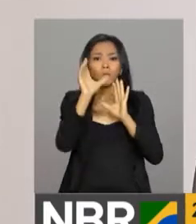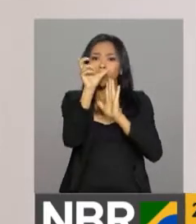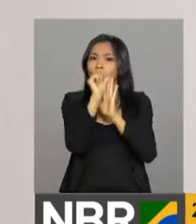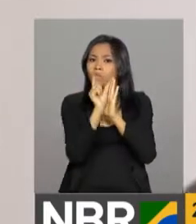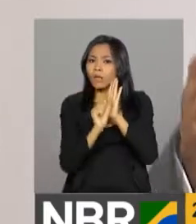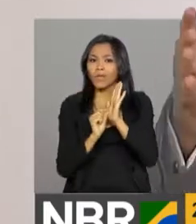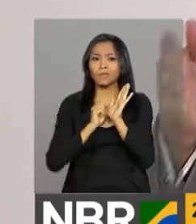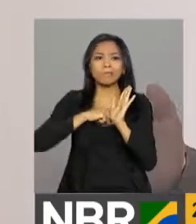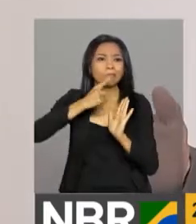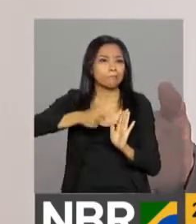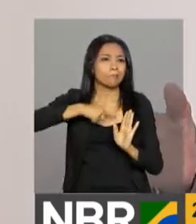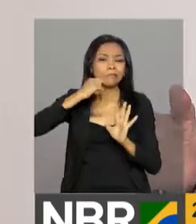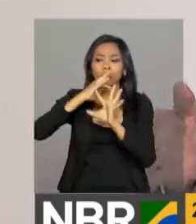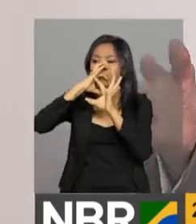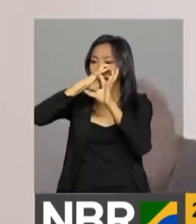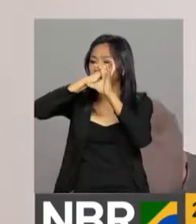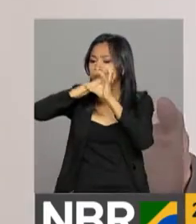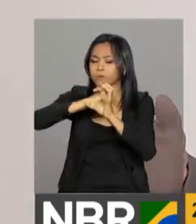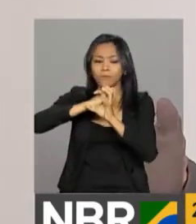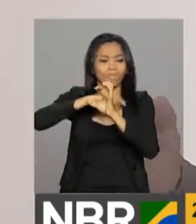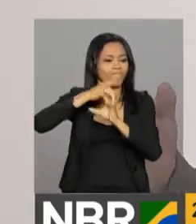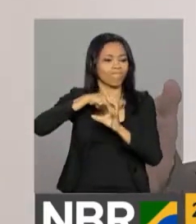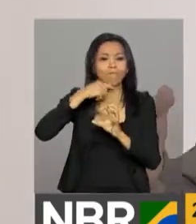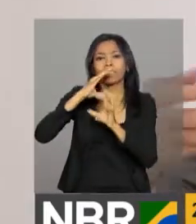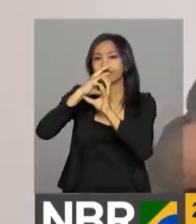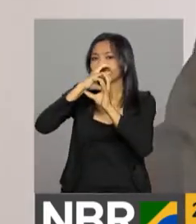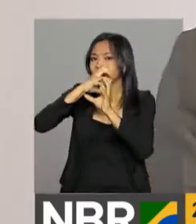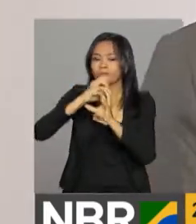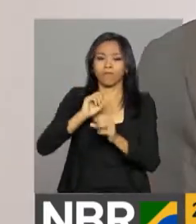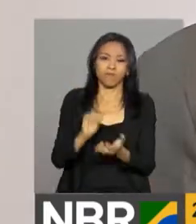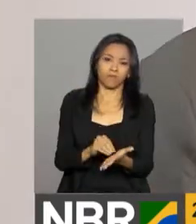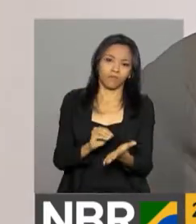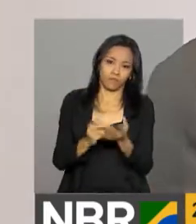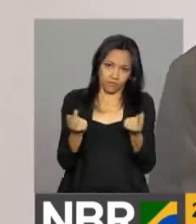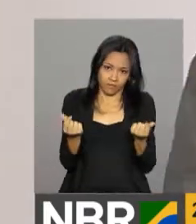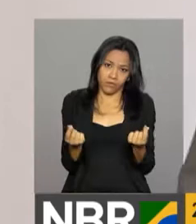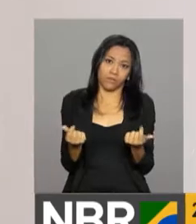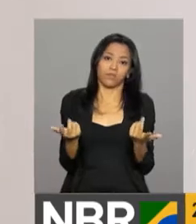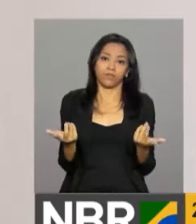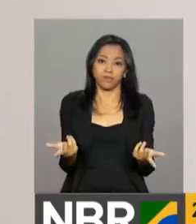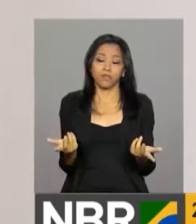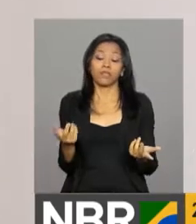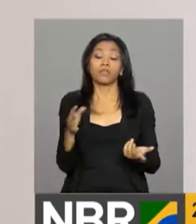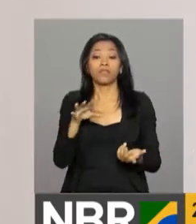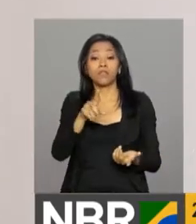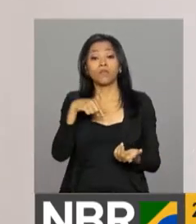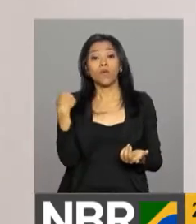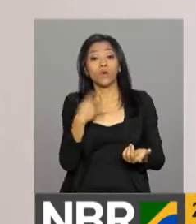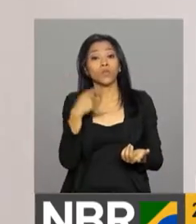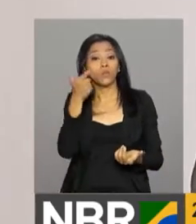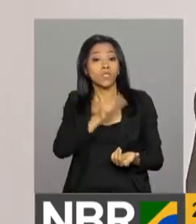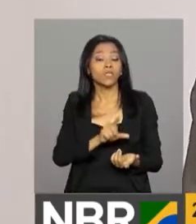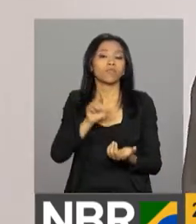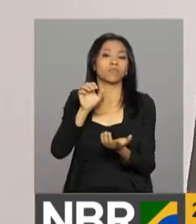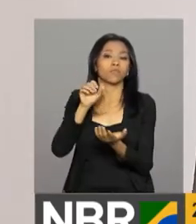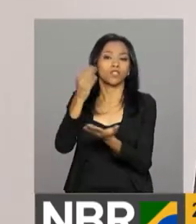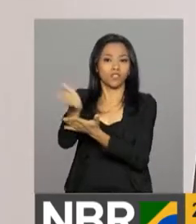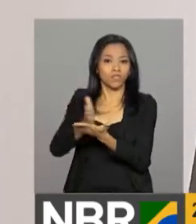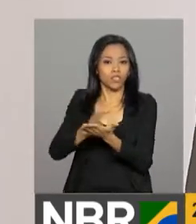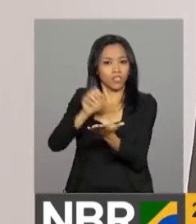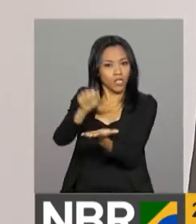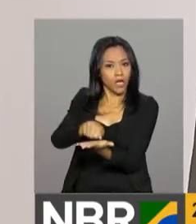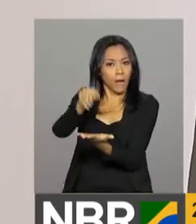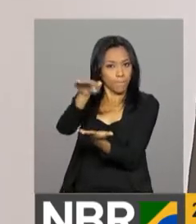dividimos a multa da repatriação que não era é divisível nós dividimos